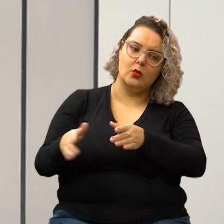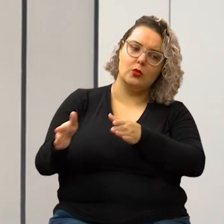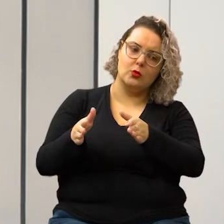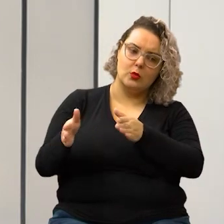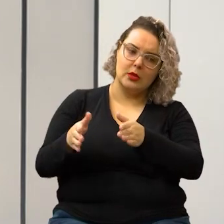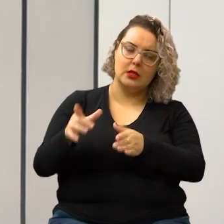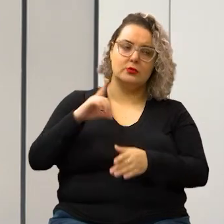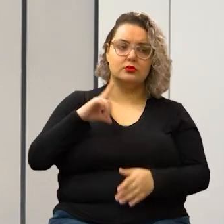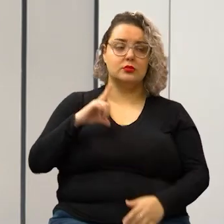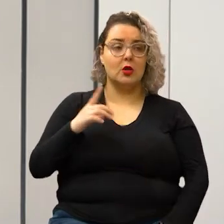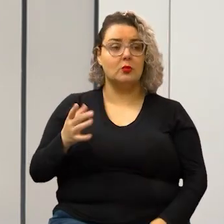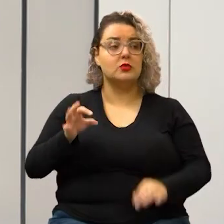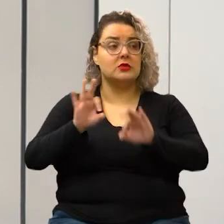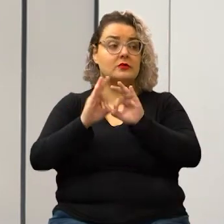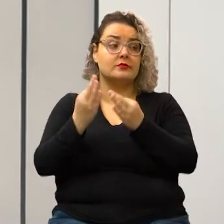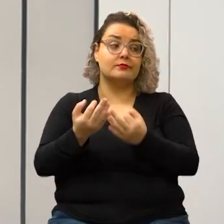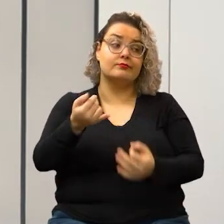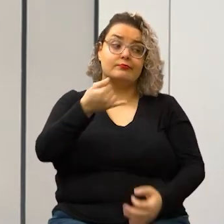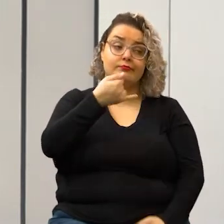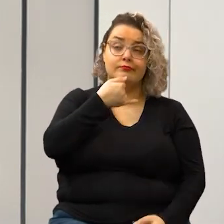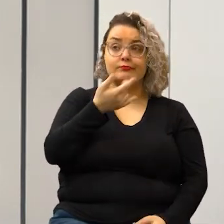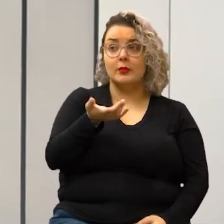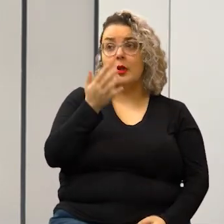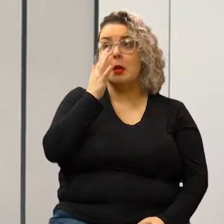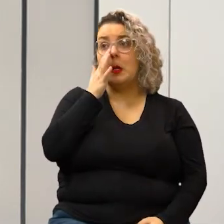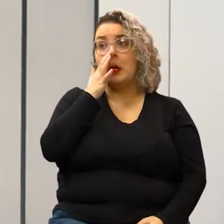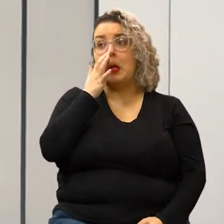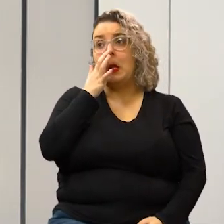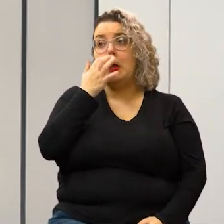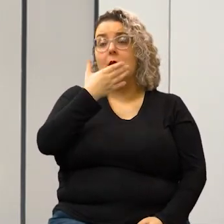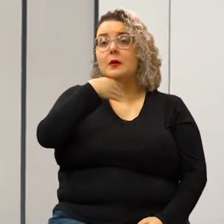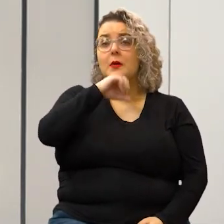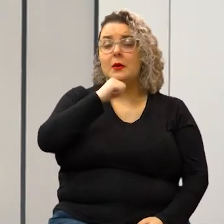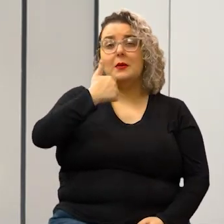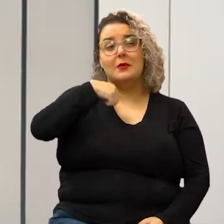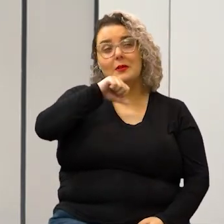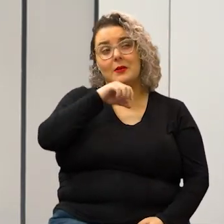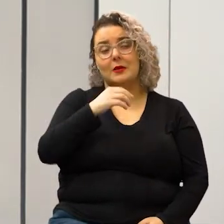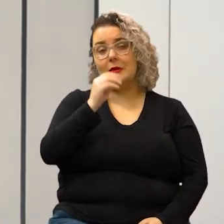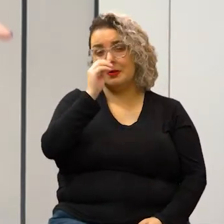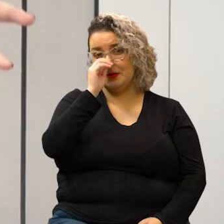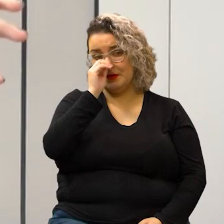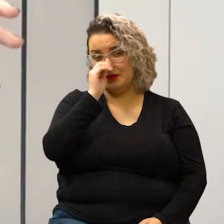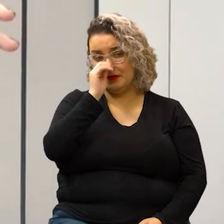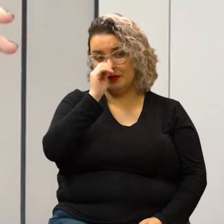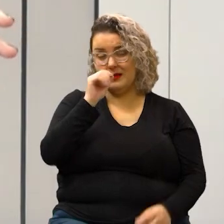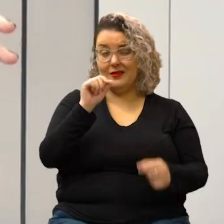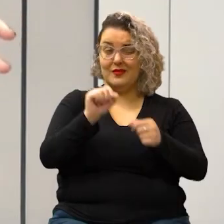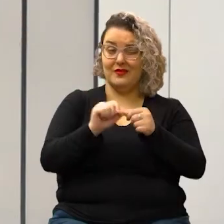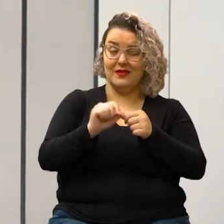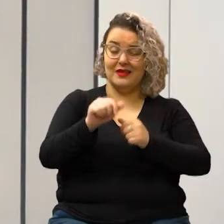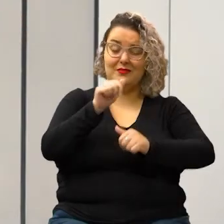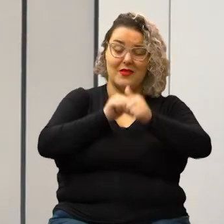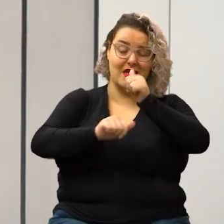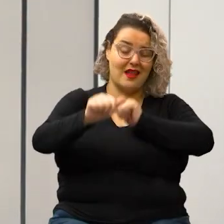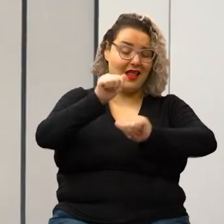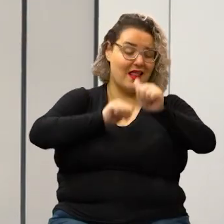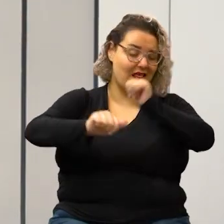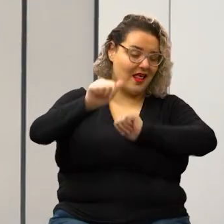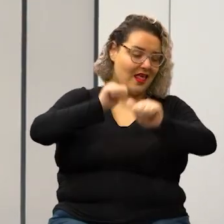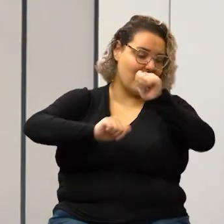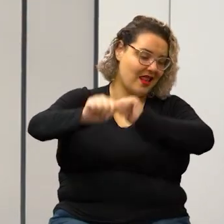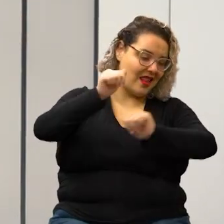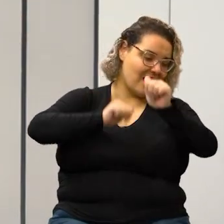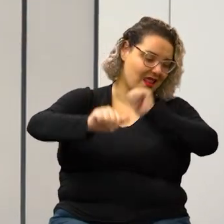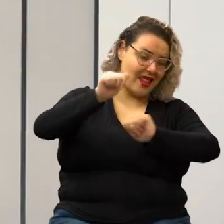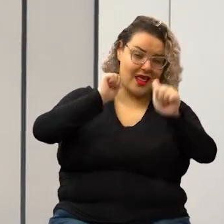também as famílias que, infelizmente, pais ou mães fazem o uso abusivo do álcool. Como nesse caso,